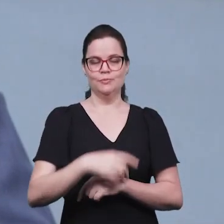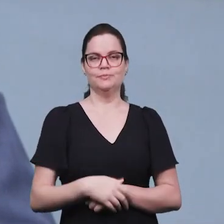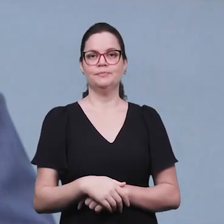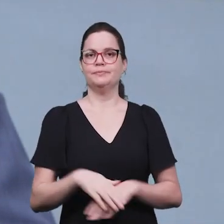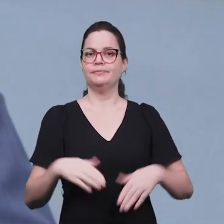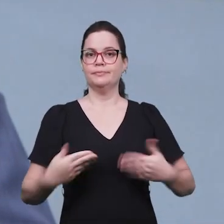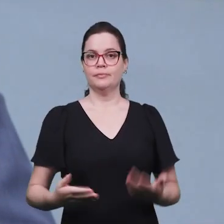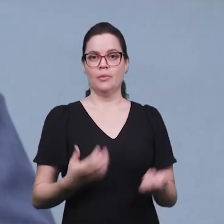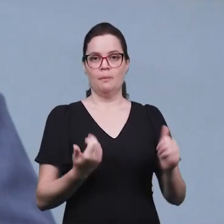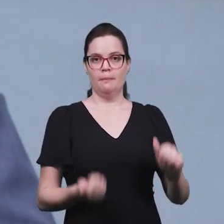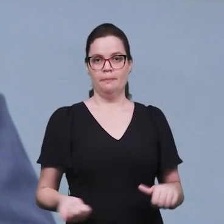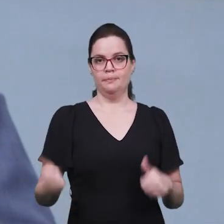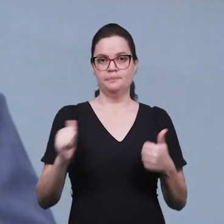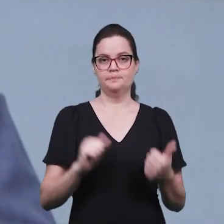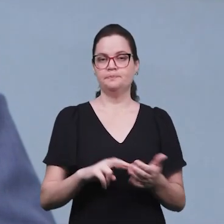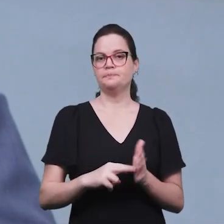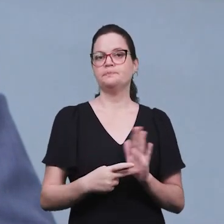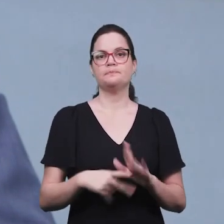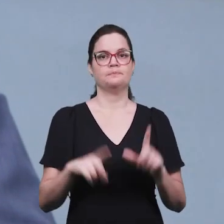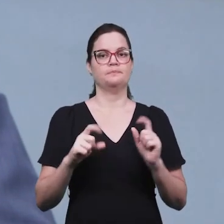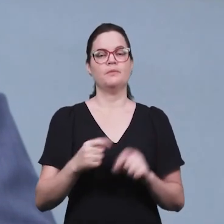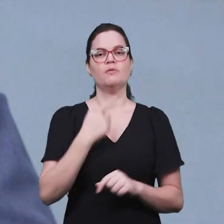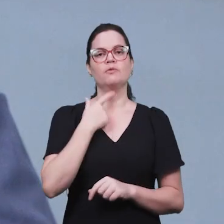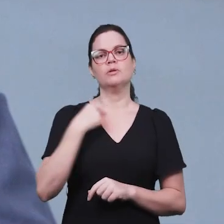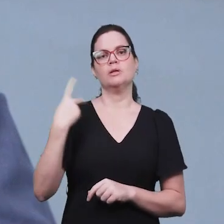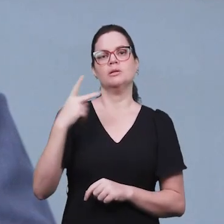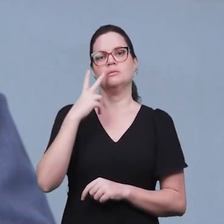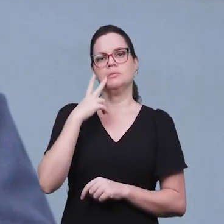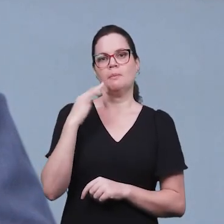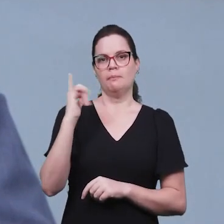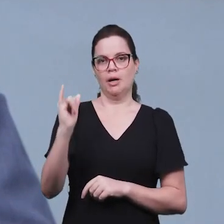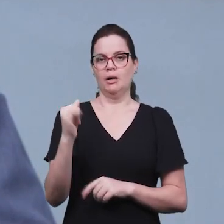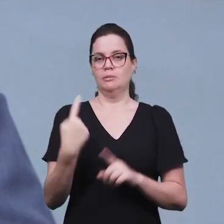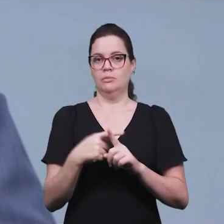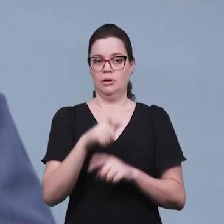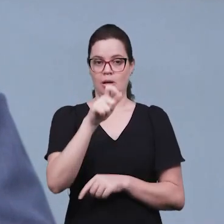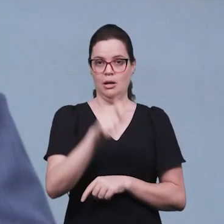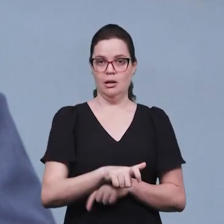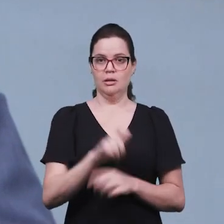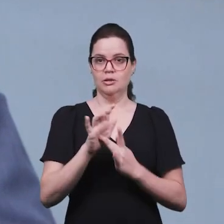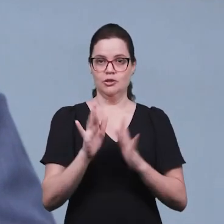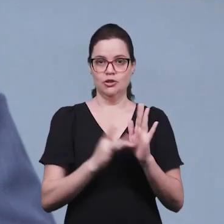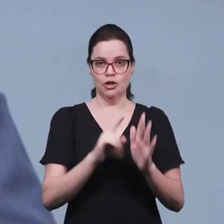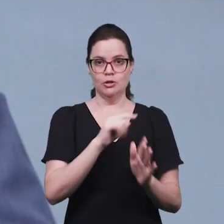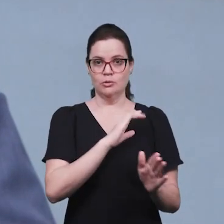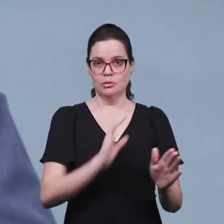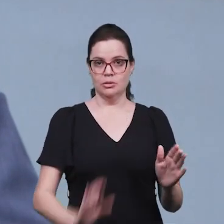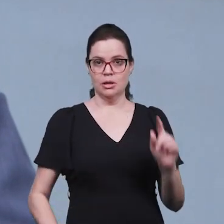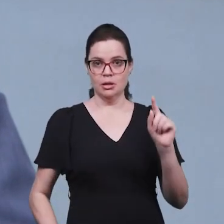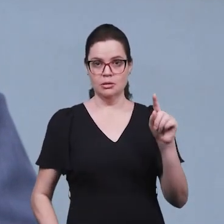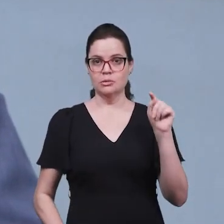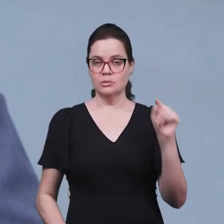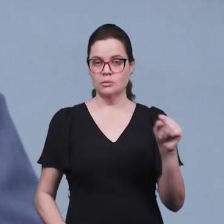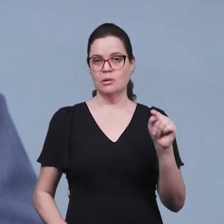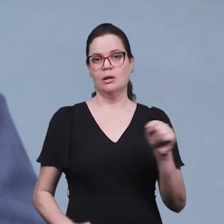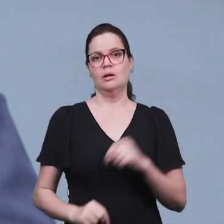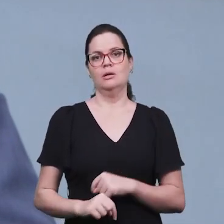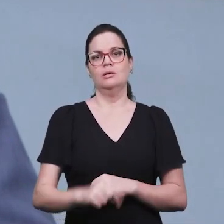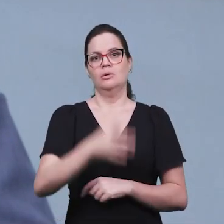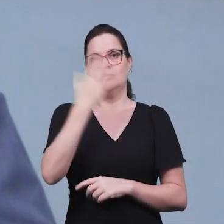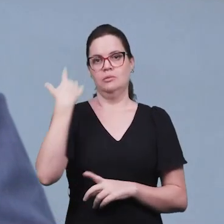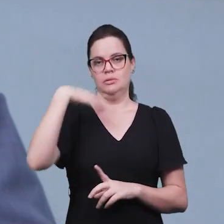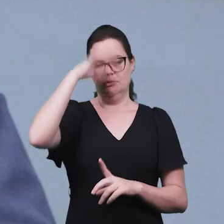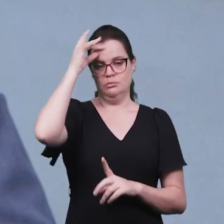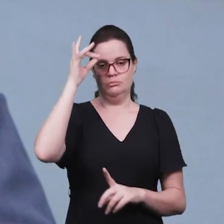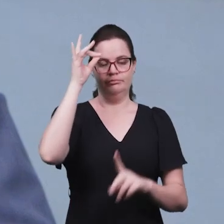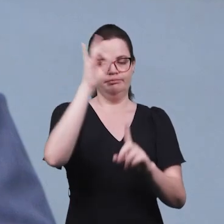Pai, mostrando como o ungido de Deus, portanto o Messias ou o Cristo, o